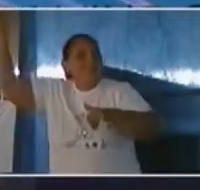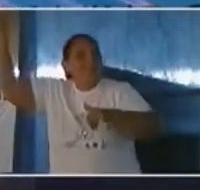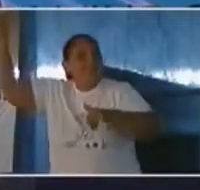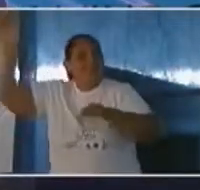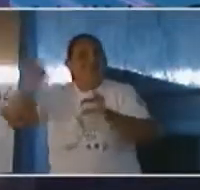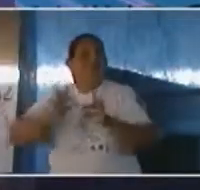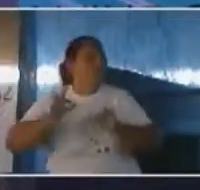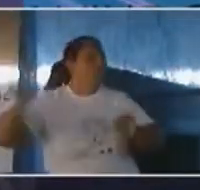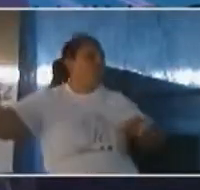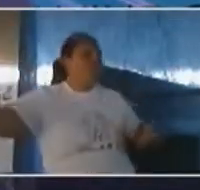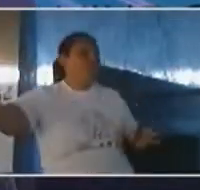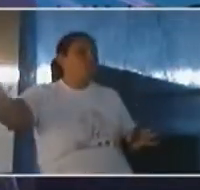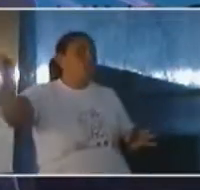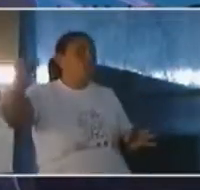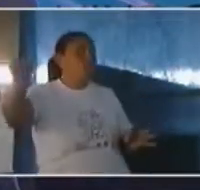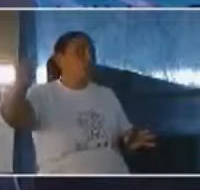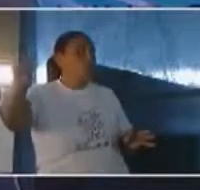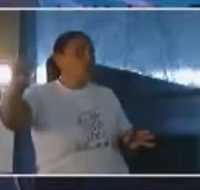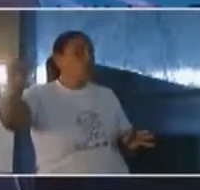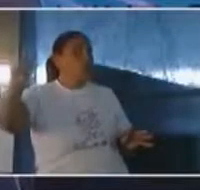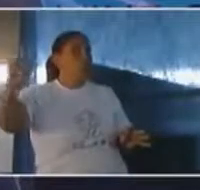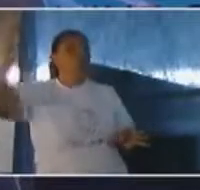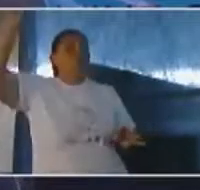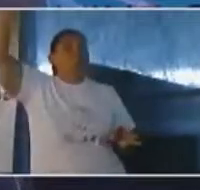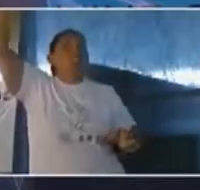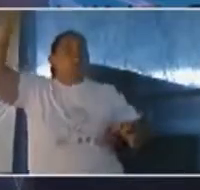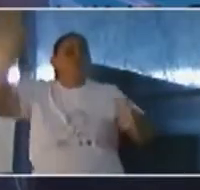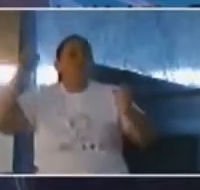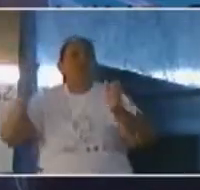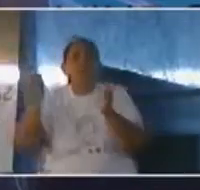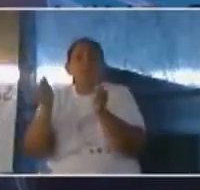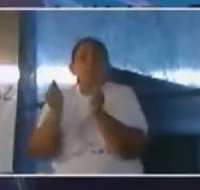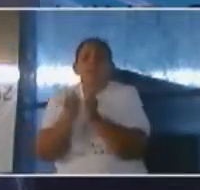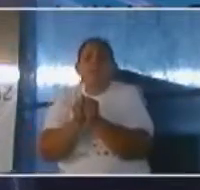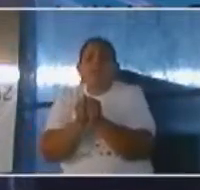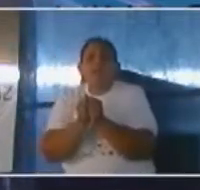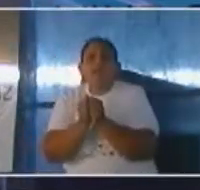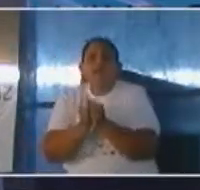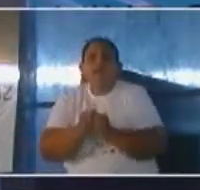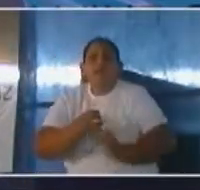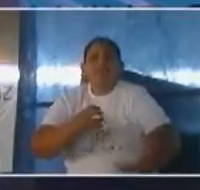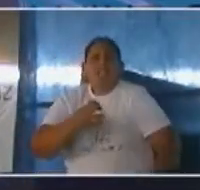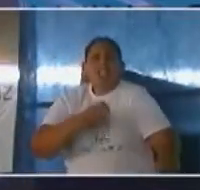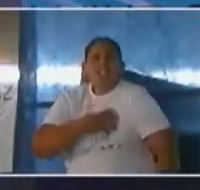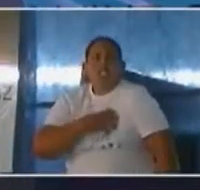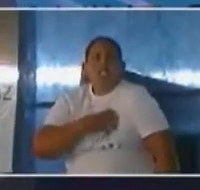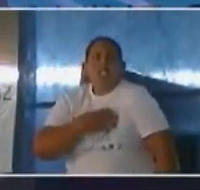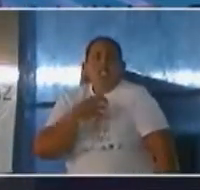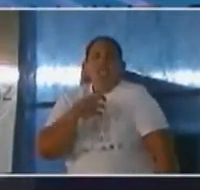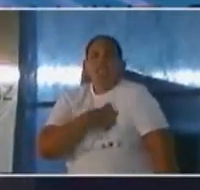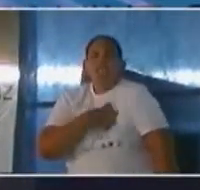os próprios poetas atenienses diziam, porque dele nós somos geração.